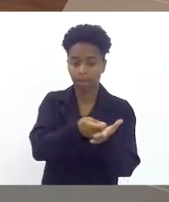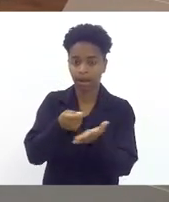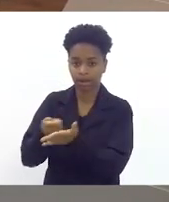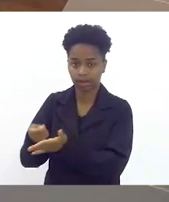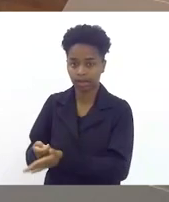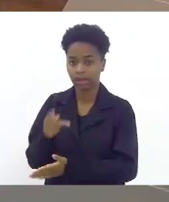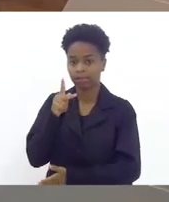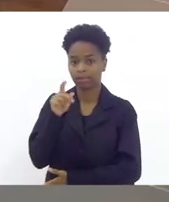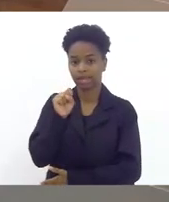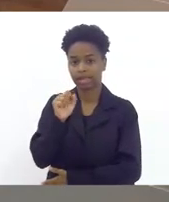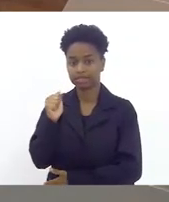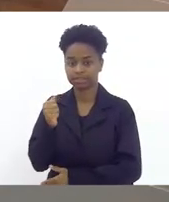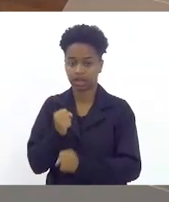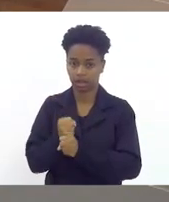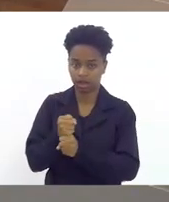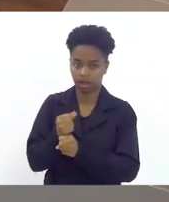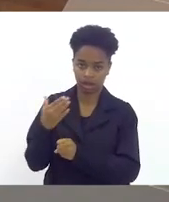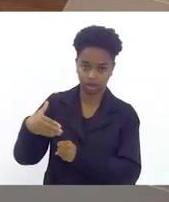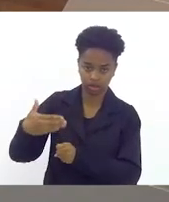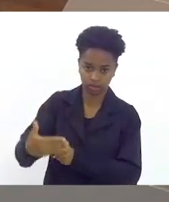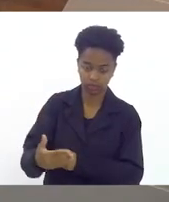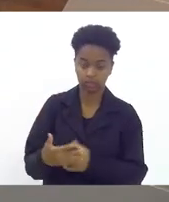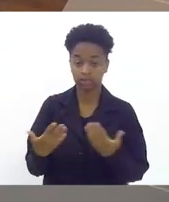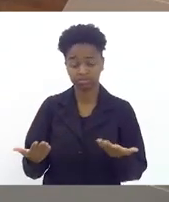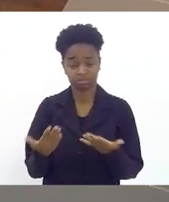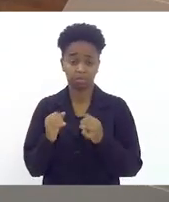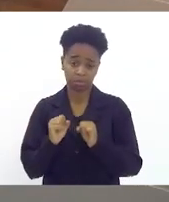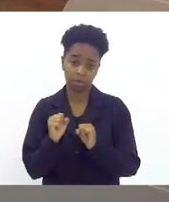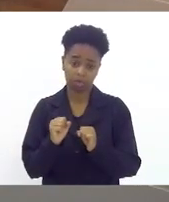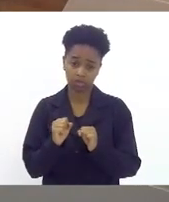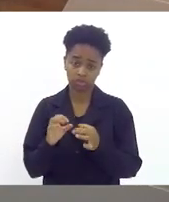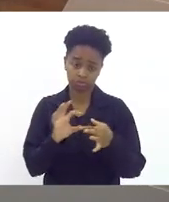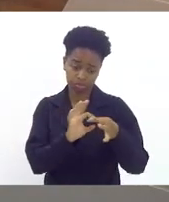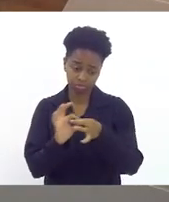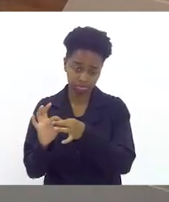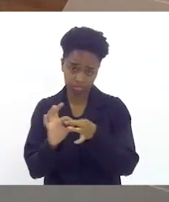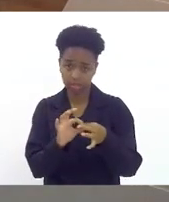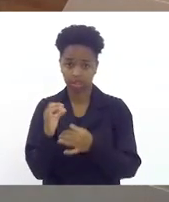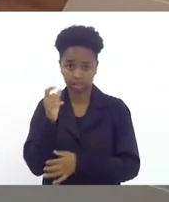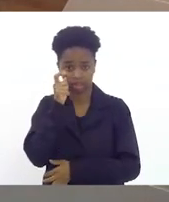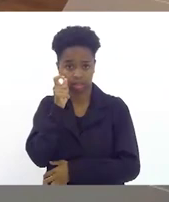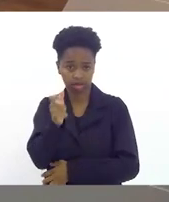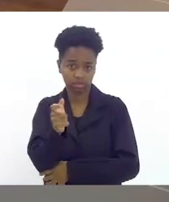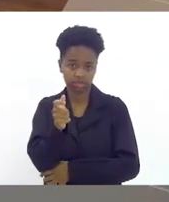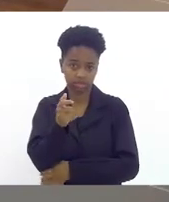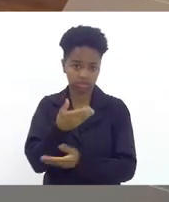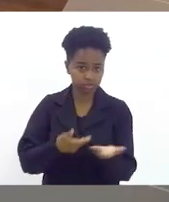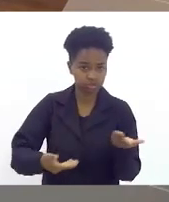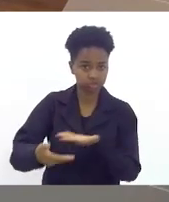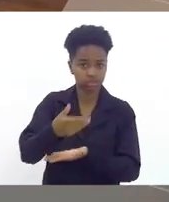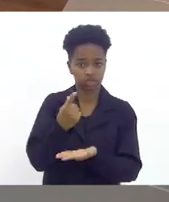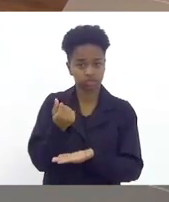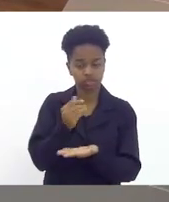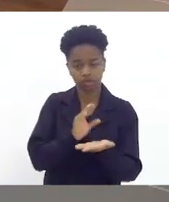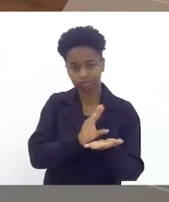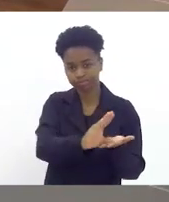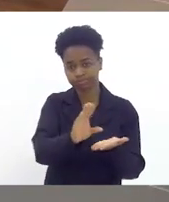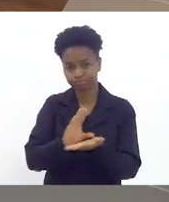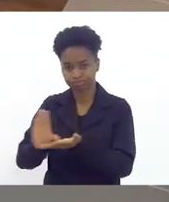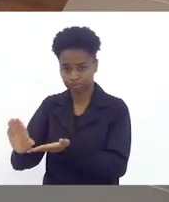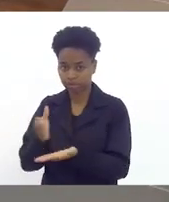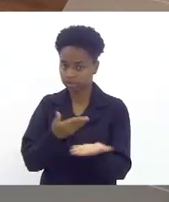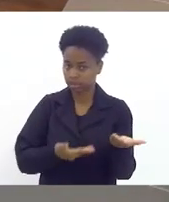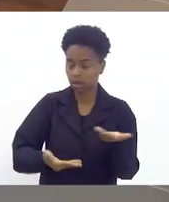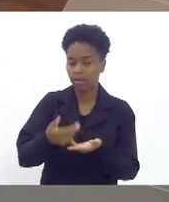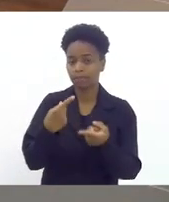PSA anual em si então pode ser com certeza uma combinação muito interessante de execução de recursos onde o comitê